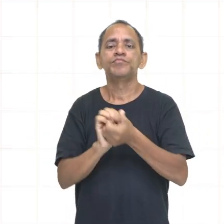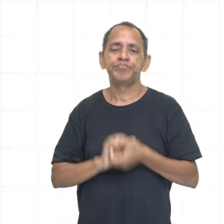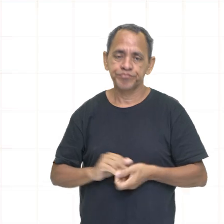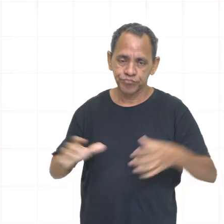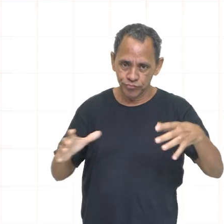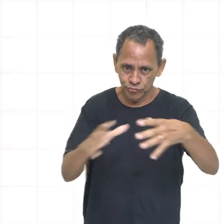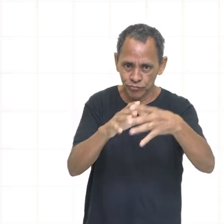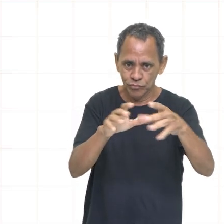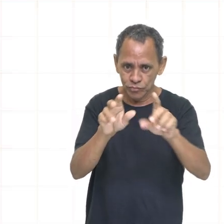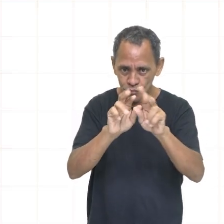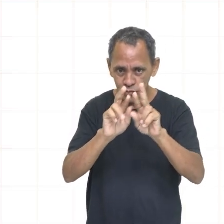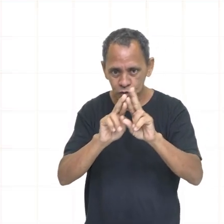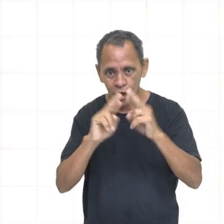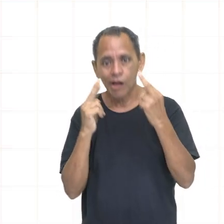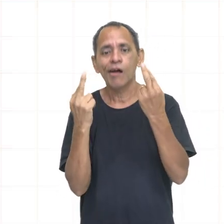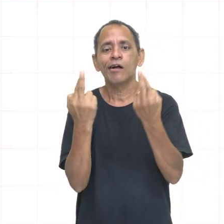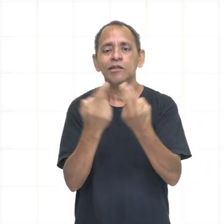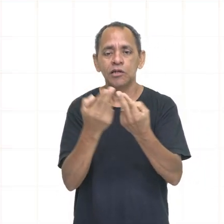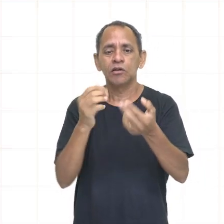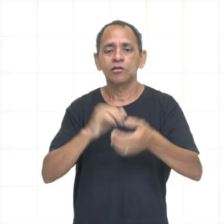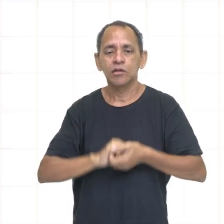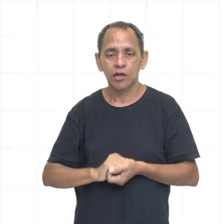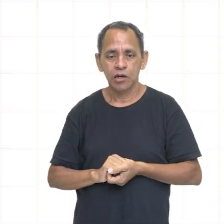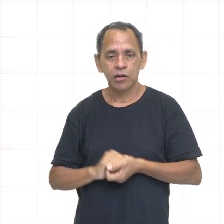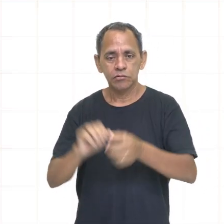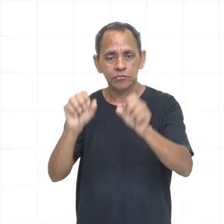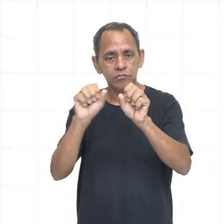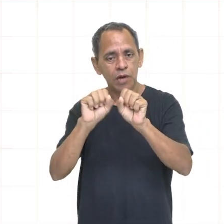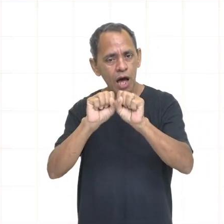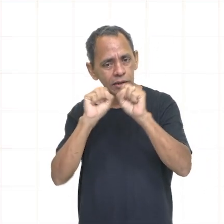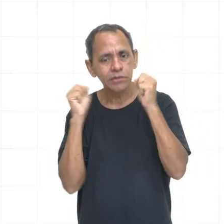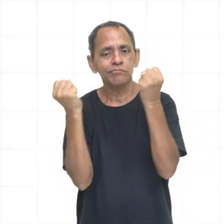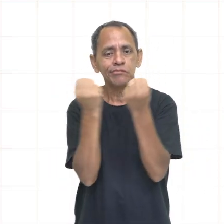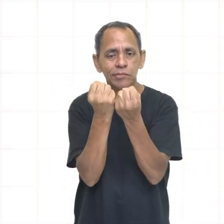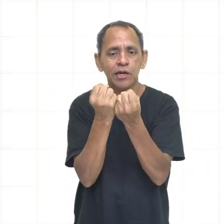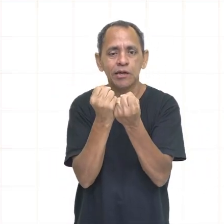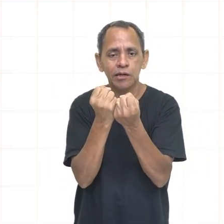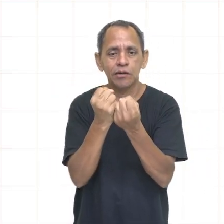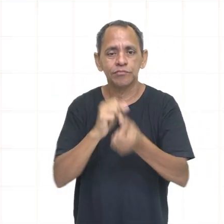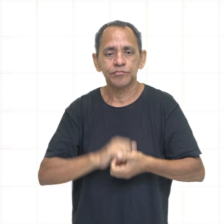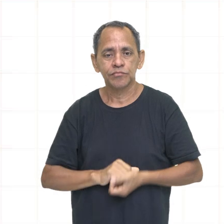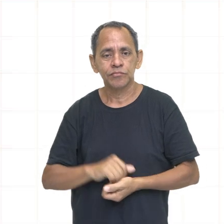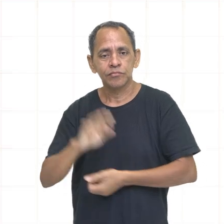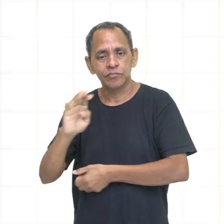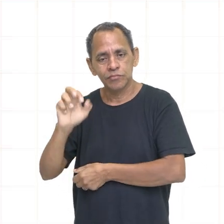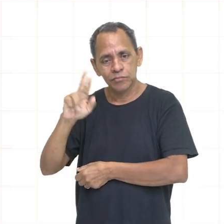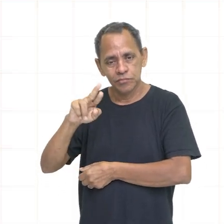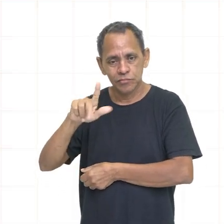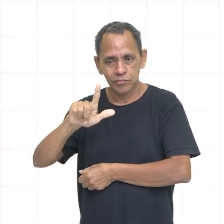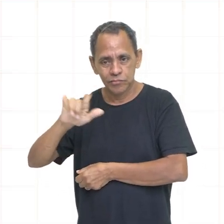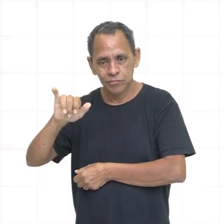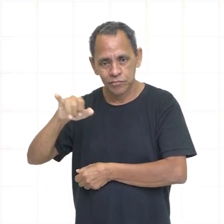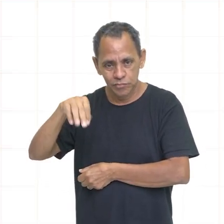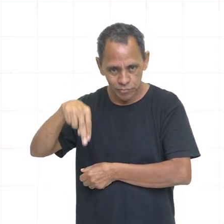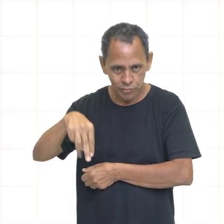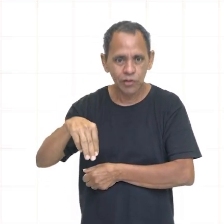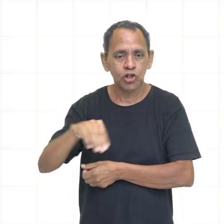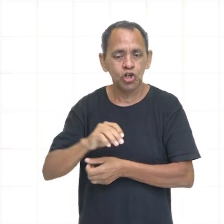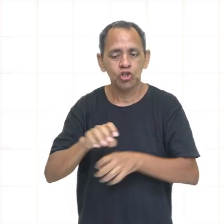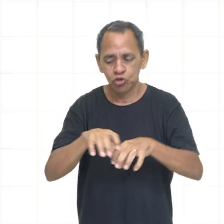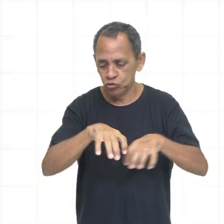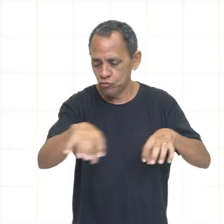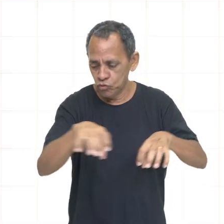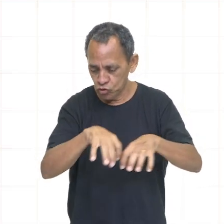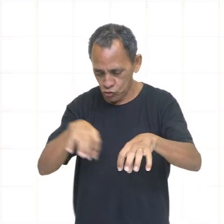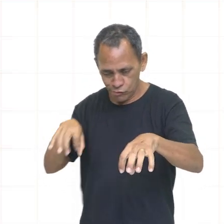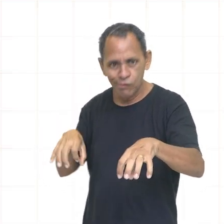professor? Foi justamente uma conferência, como o próprio nome já diz, que teve o objetivo de dividir e oficializar a partilha do